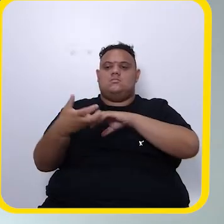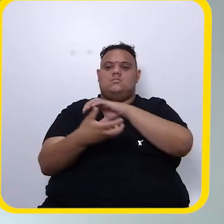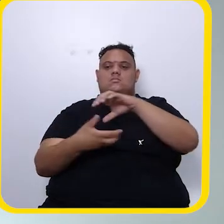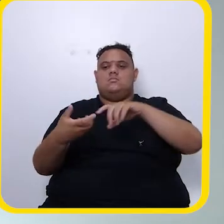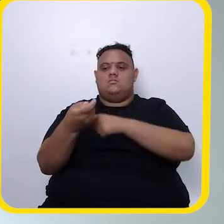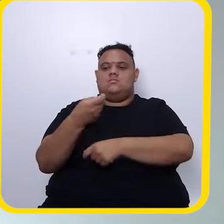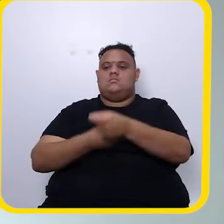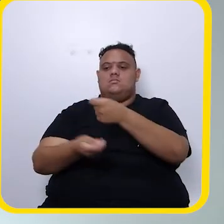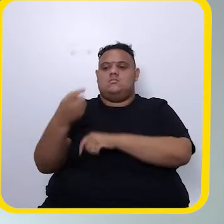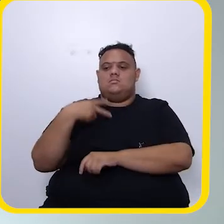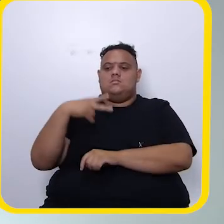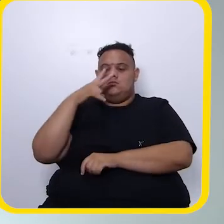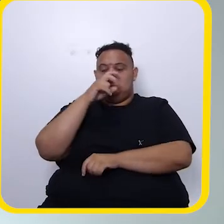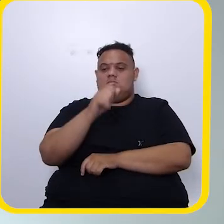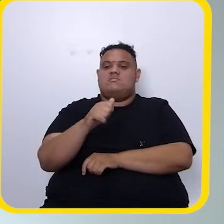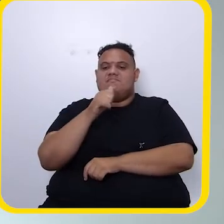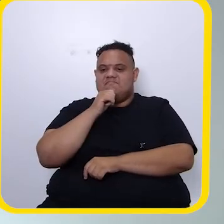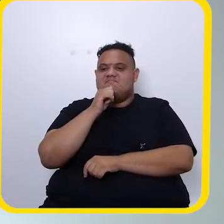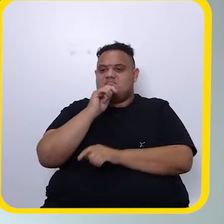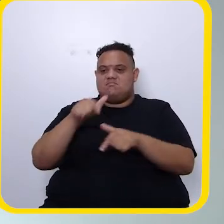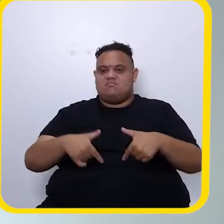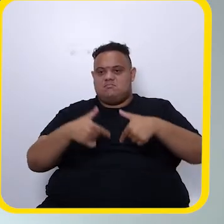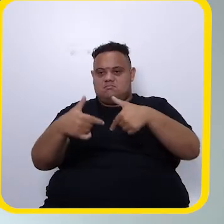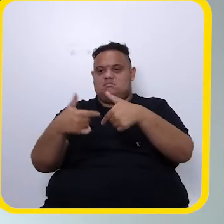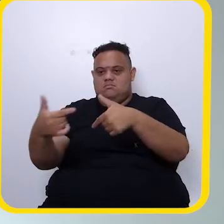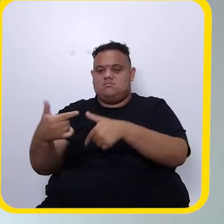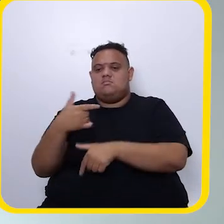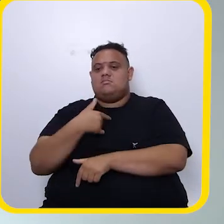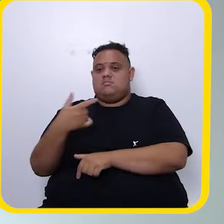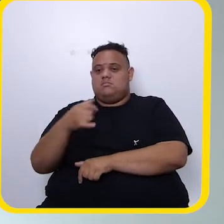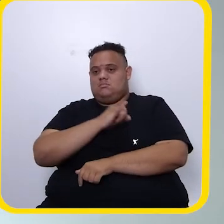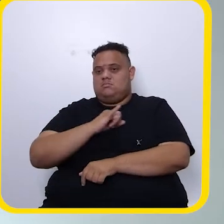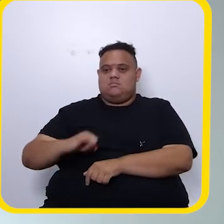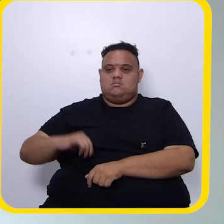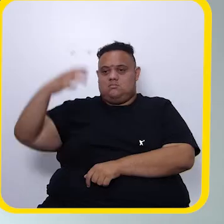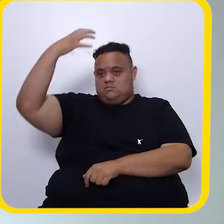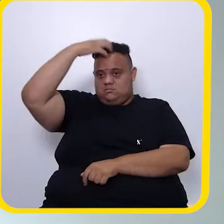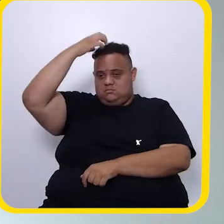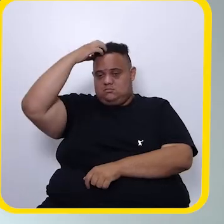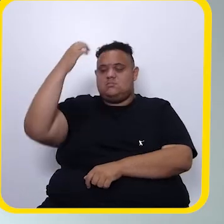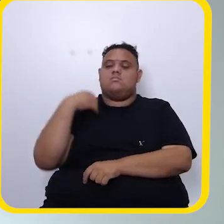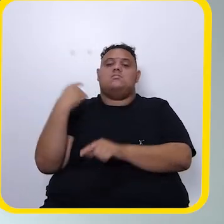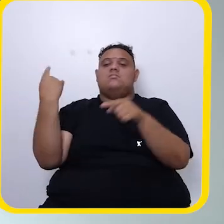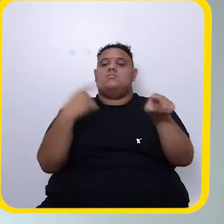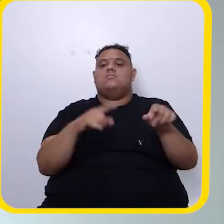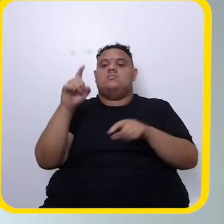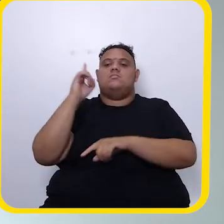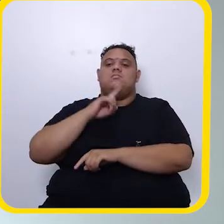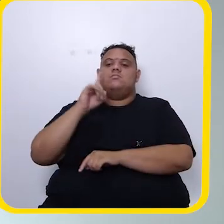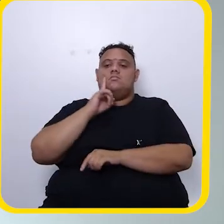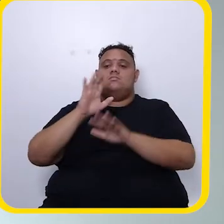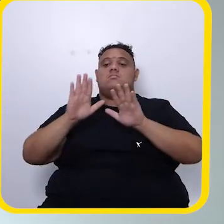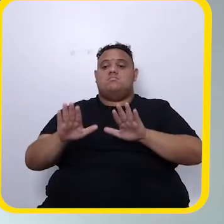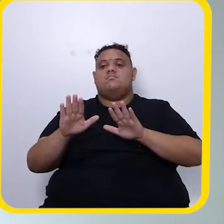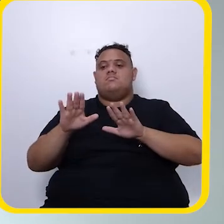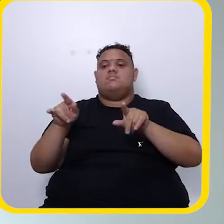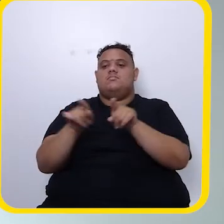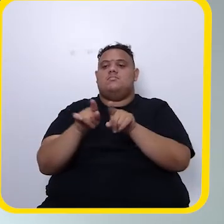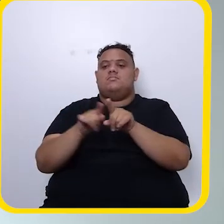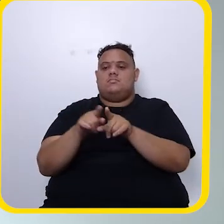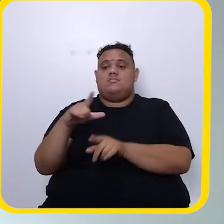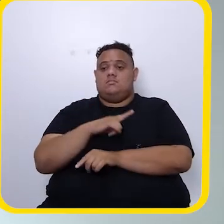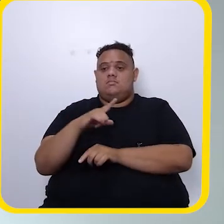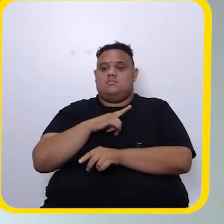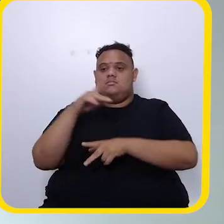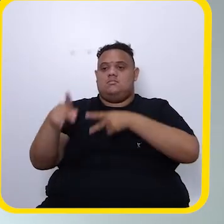há uma força muito grande, né, nessa luta anti-imperialista, né, contra os Estados Unidos dentro de Cuba. Porém,